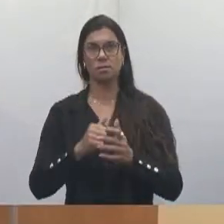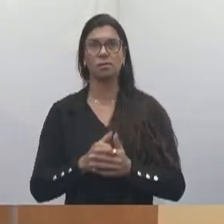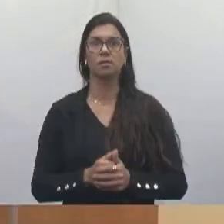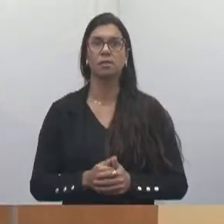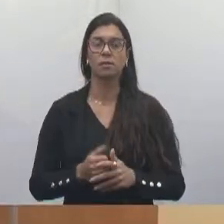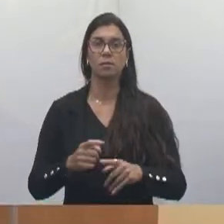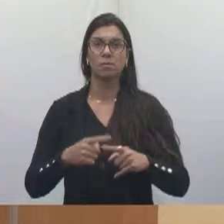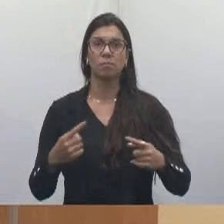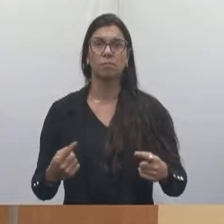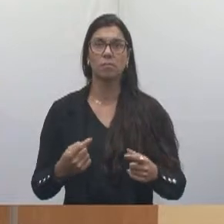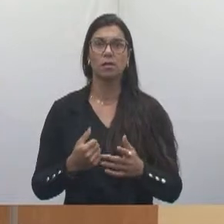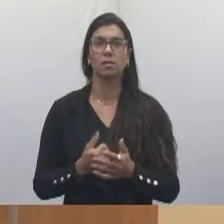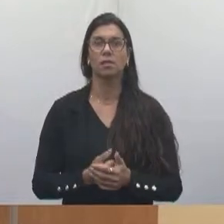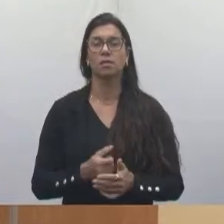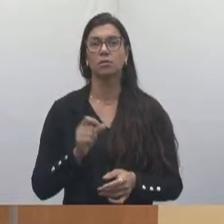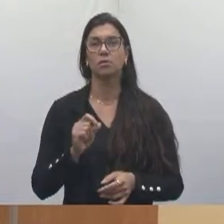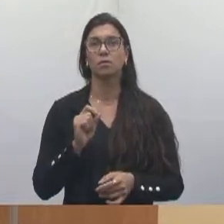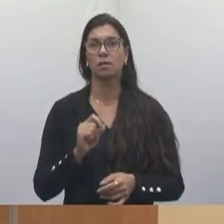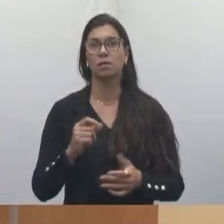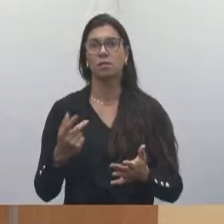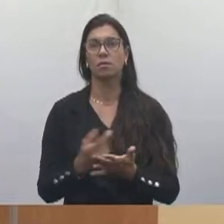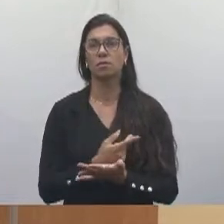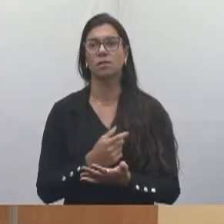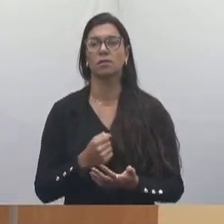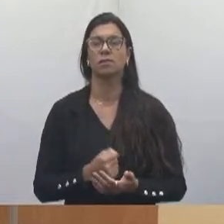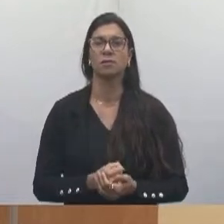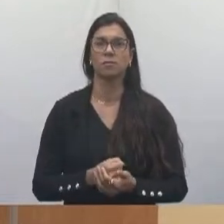Porque seria a mesma coisa de estar devendo